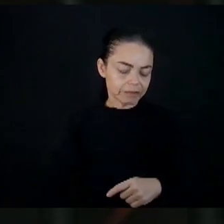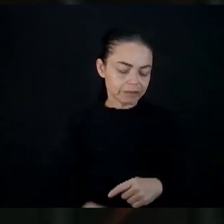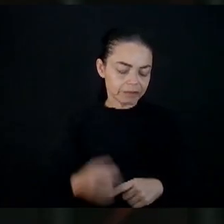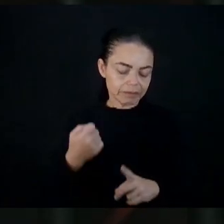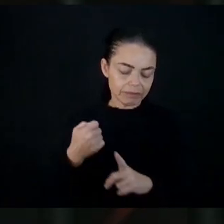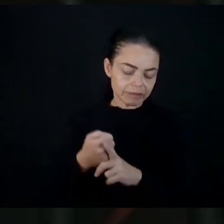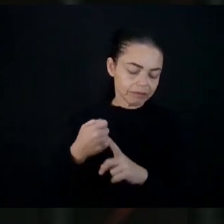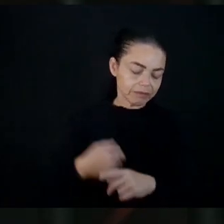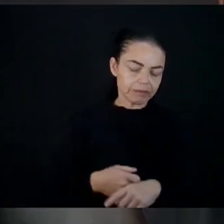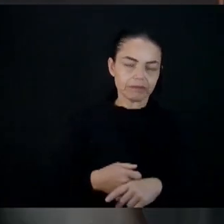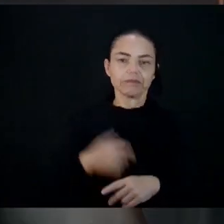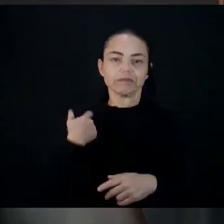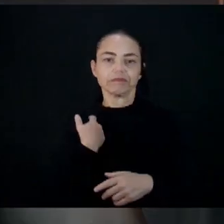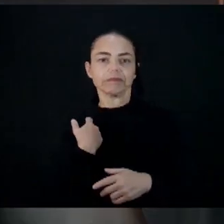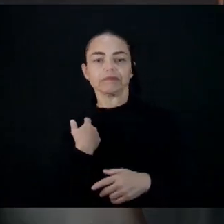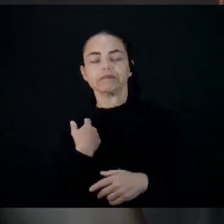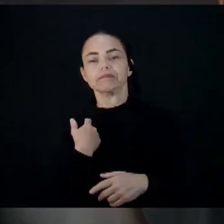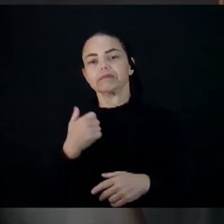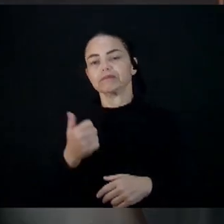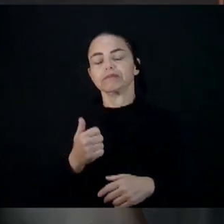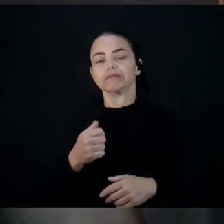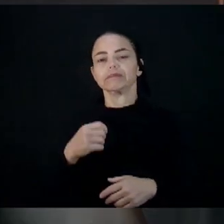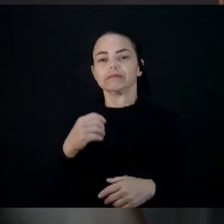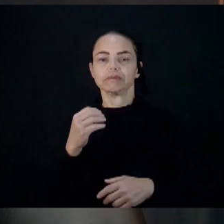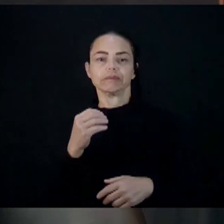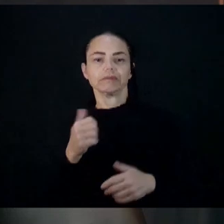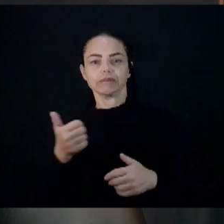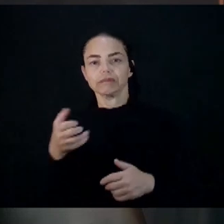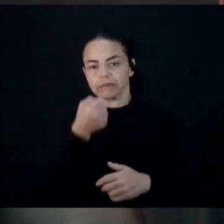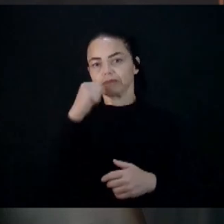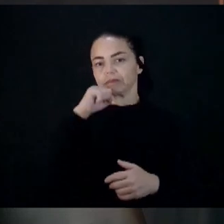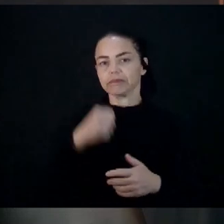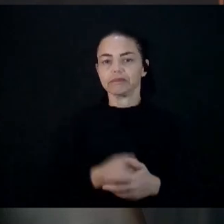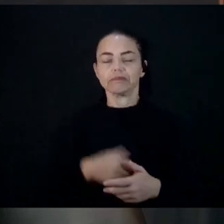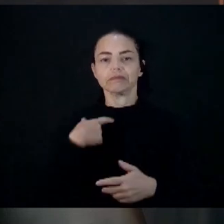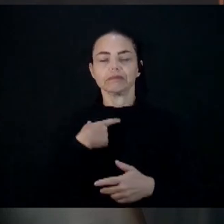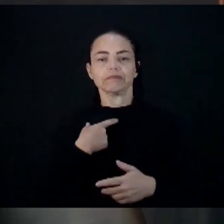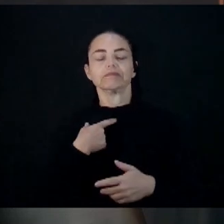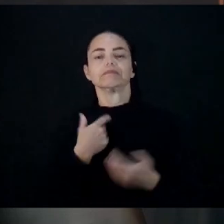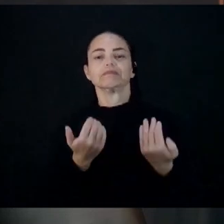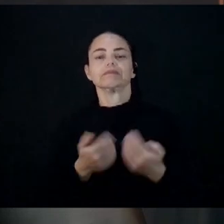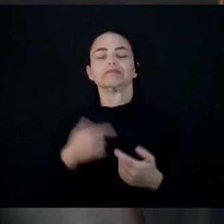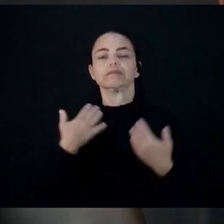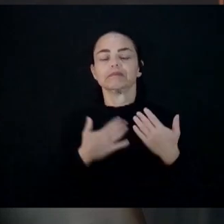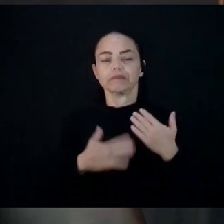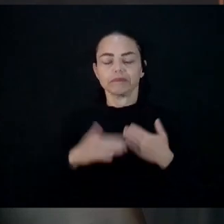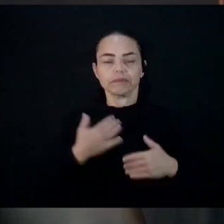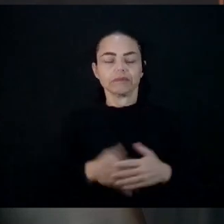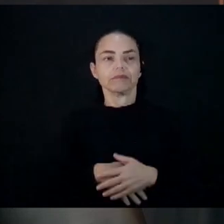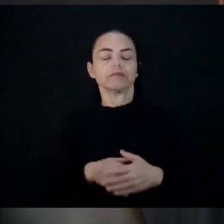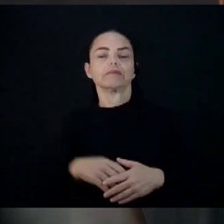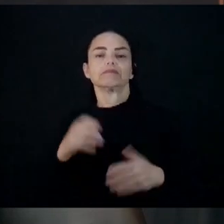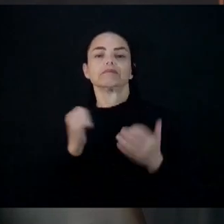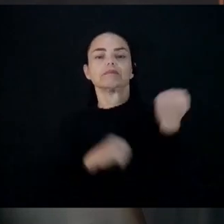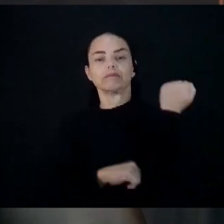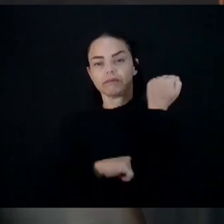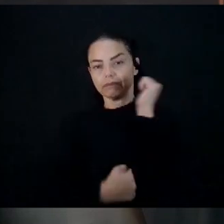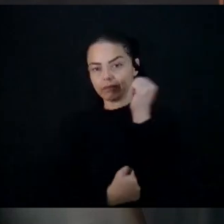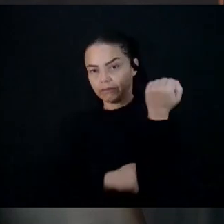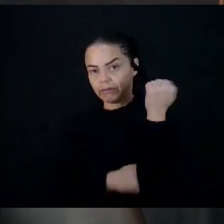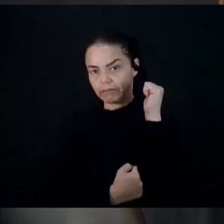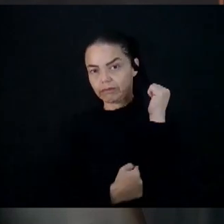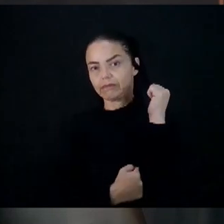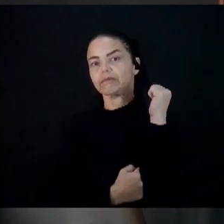né, doutora? Sim. O álcool, ele faz os nossos reflexos ficarem mais lentos, né? A gente fica com a coordenação motora mais prejudicada, com o equilíbrio